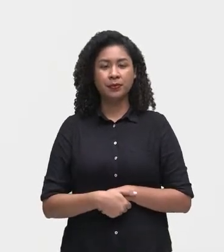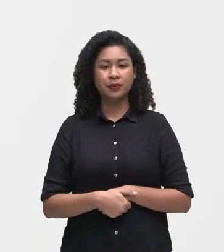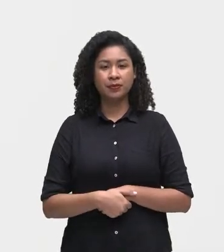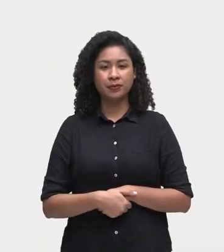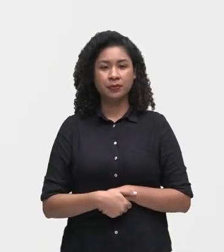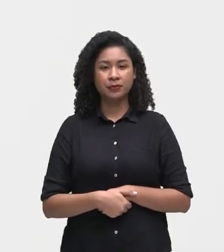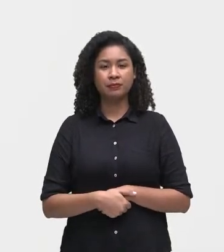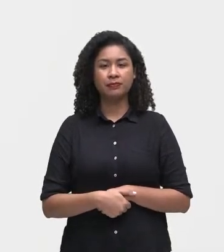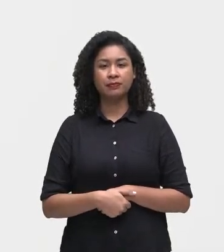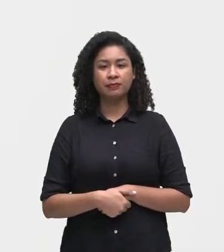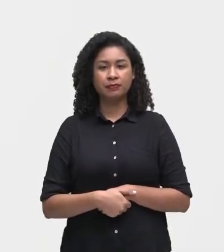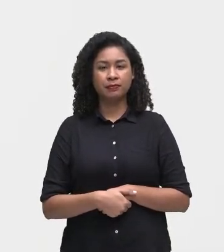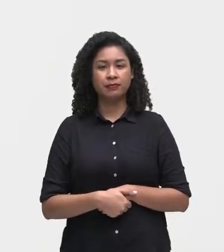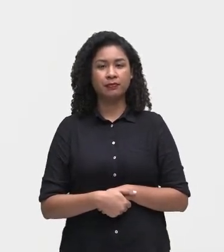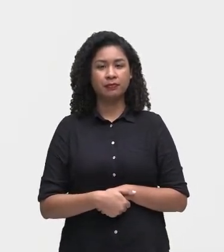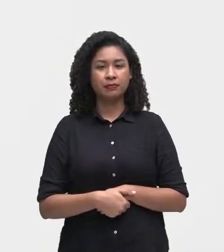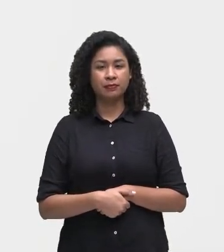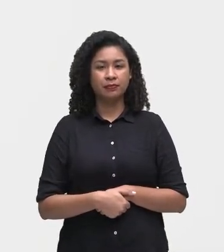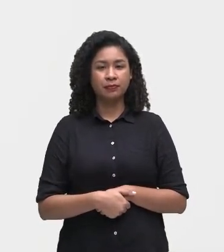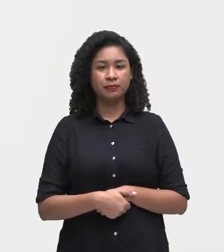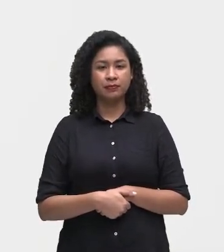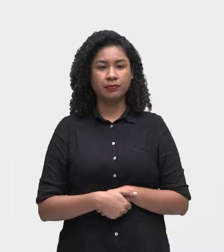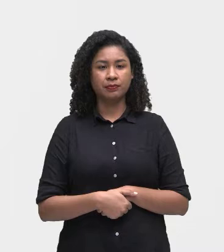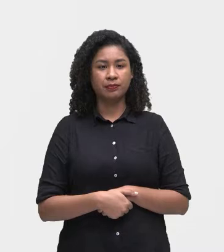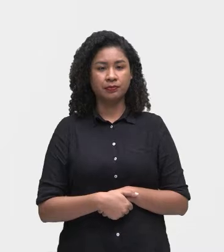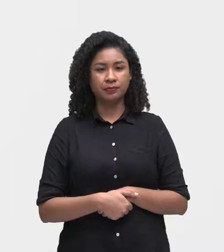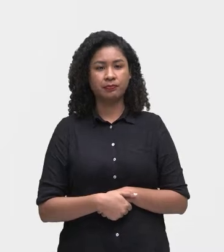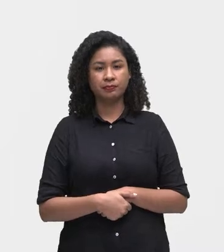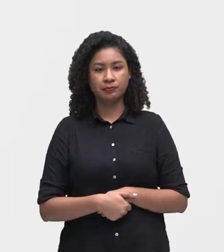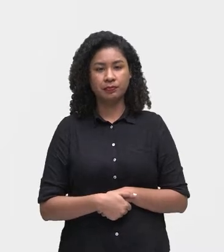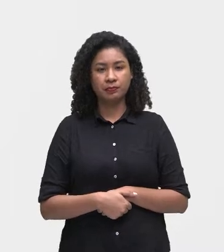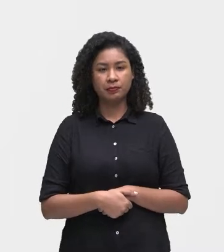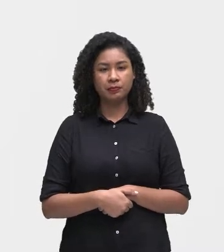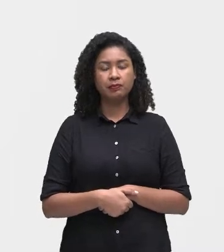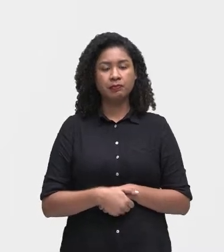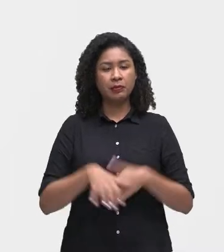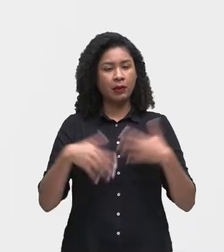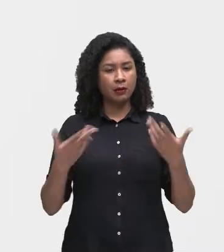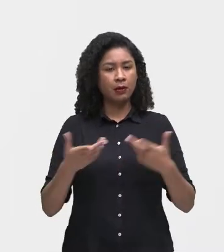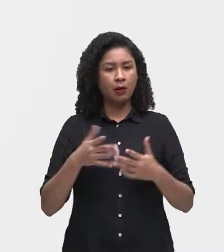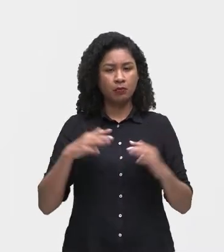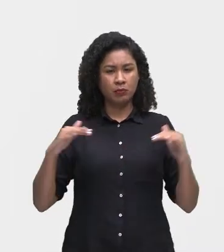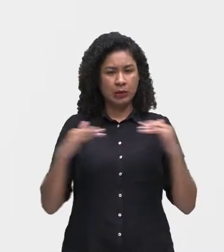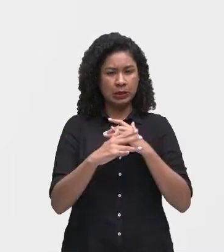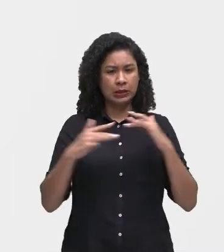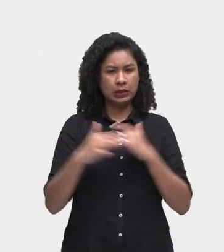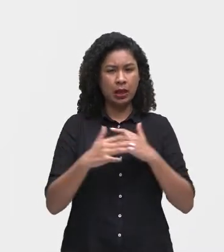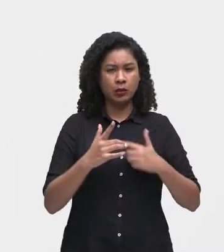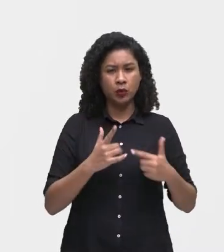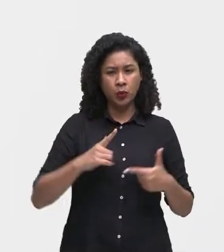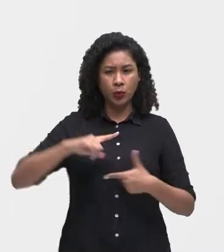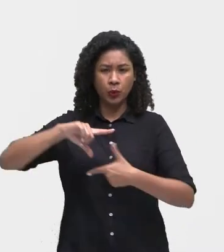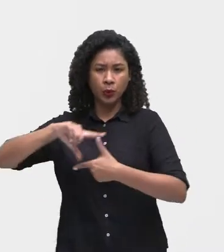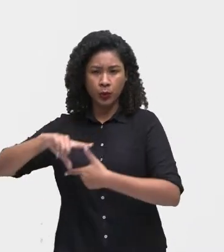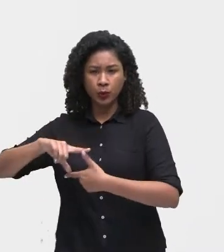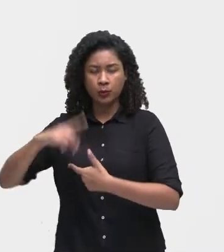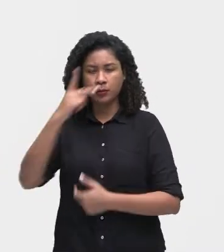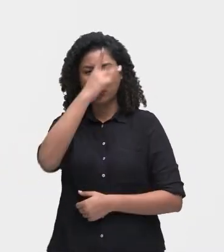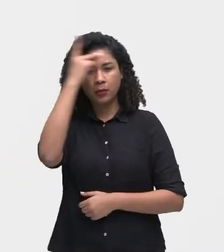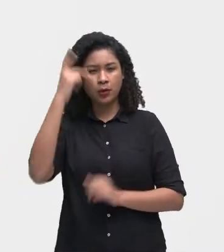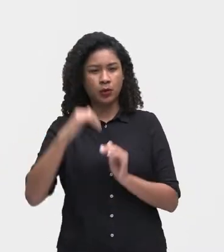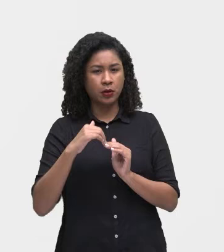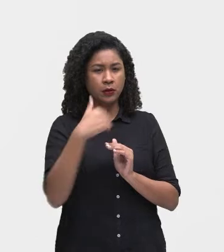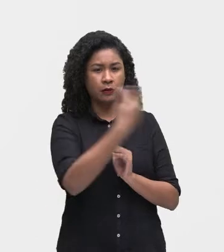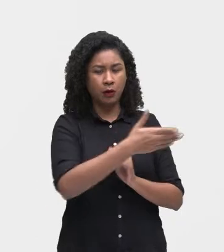e considerados culpados por tal punição. As cidades isolaram-se, os estrangeiros foram proibidos